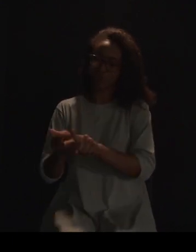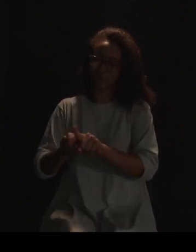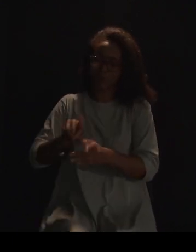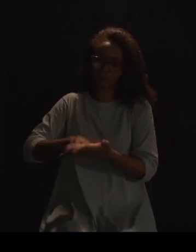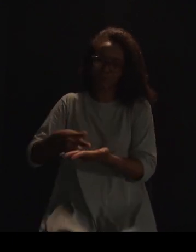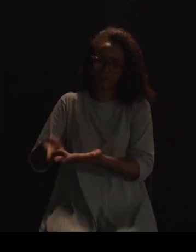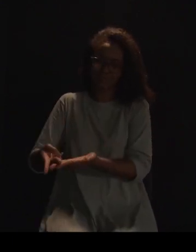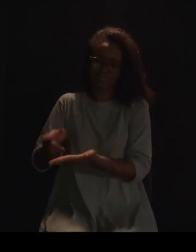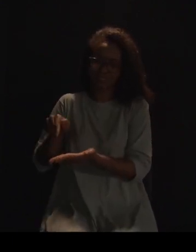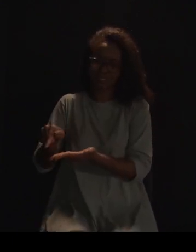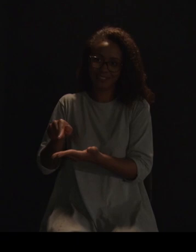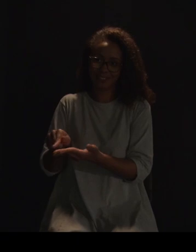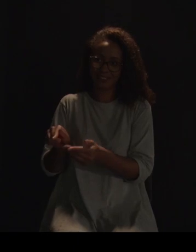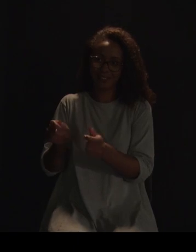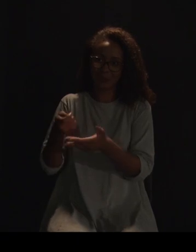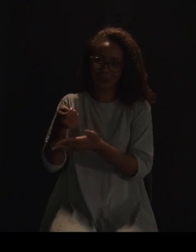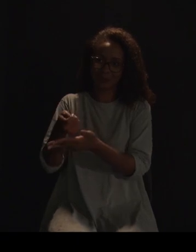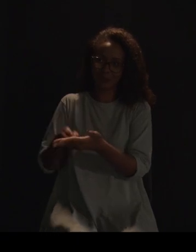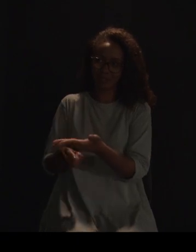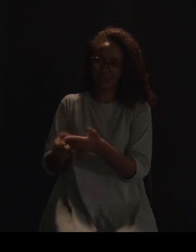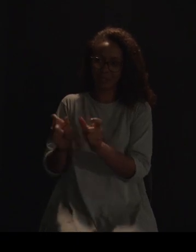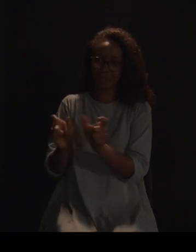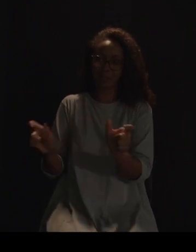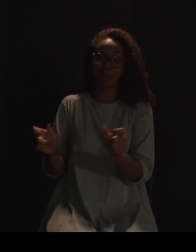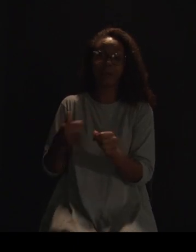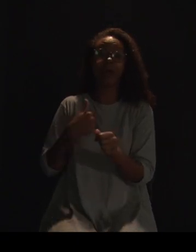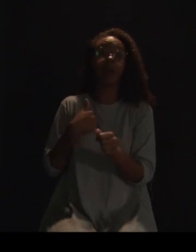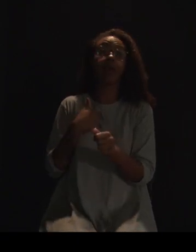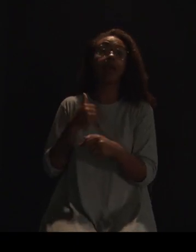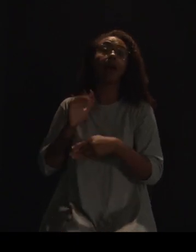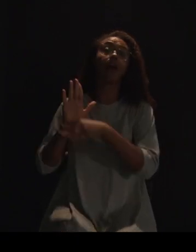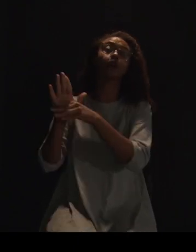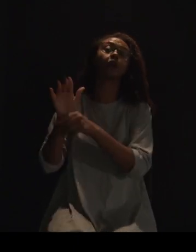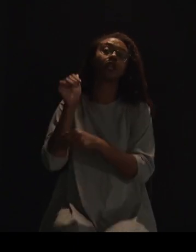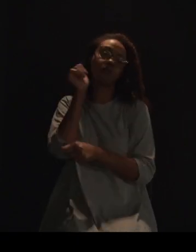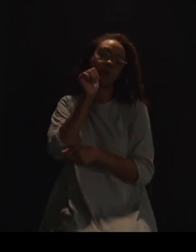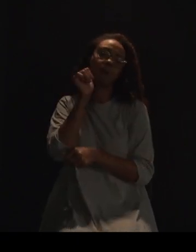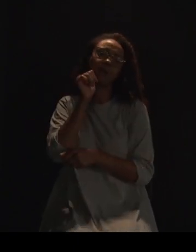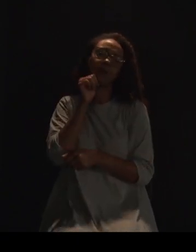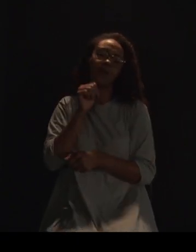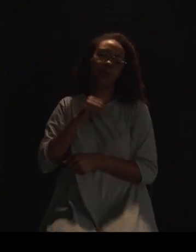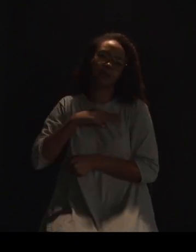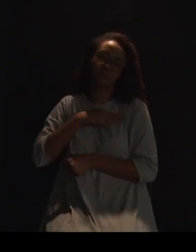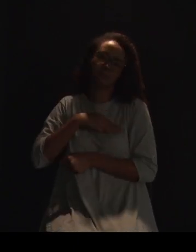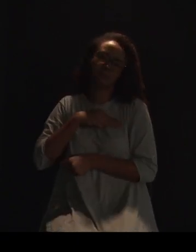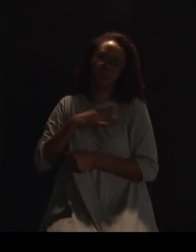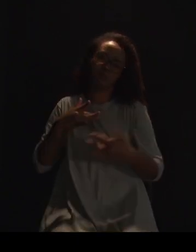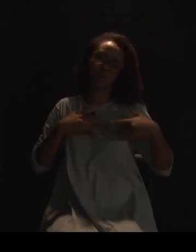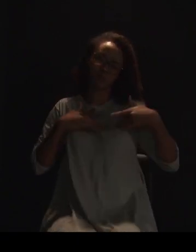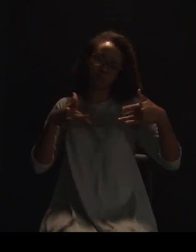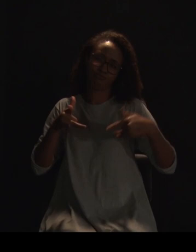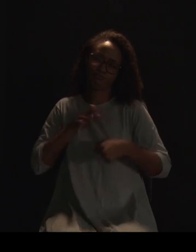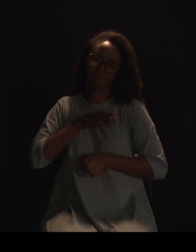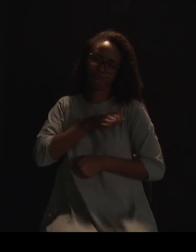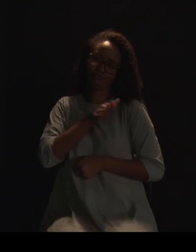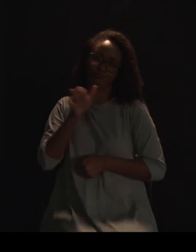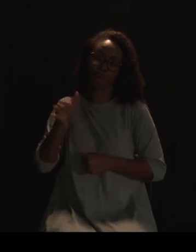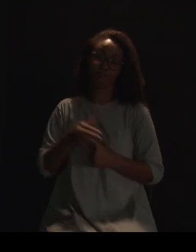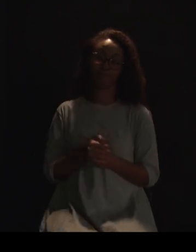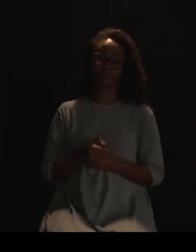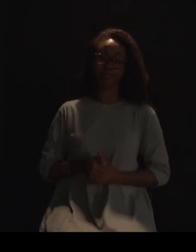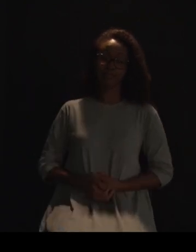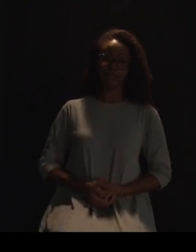eu acho auxiliava uma missionária né e daí a língua